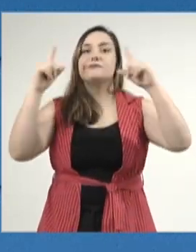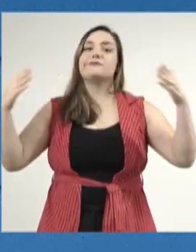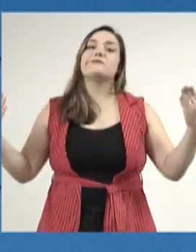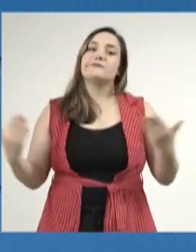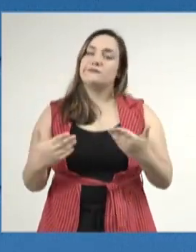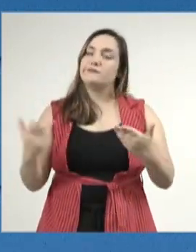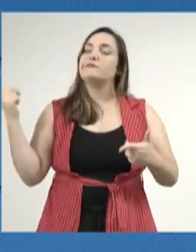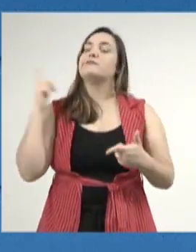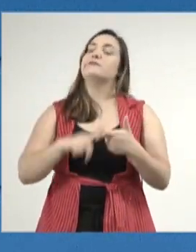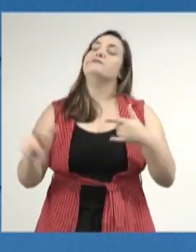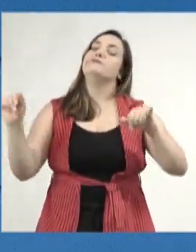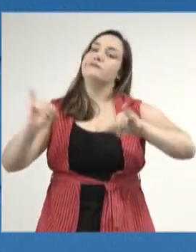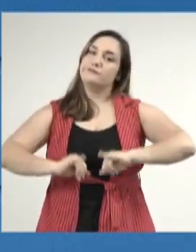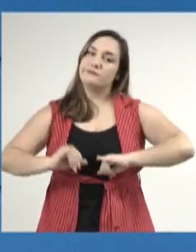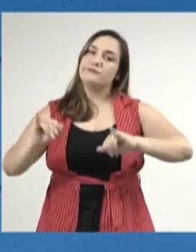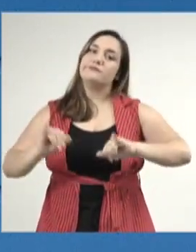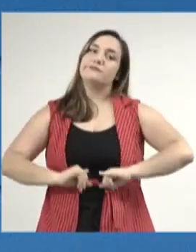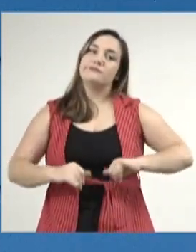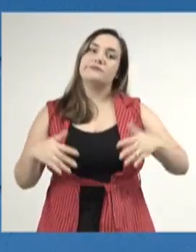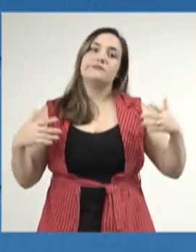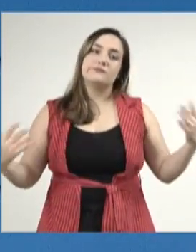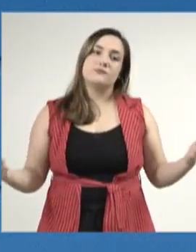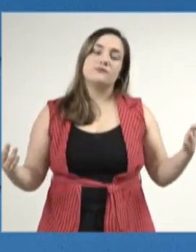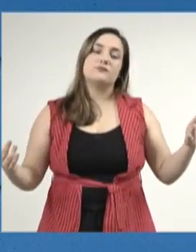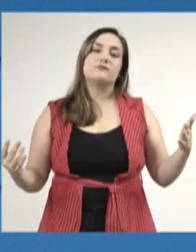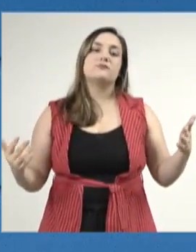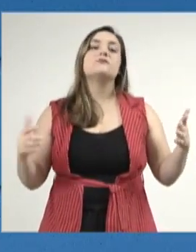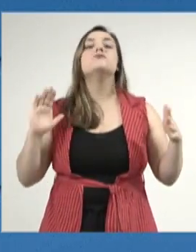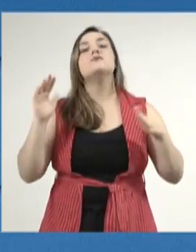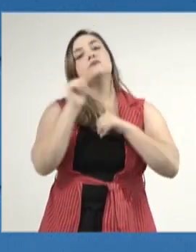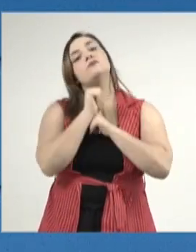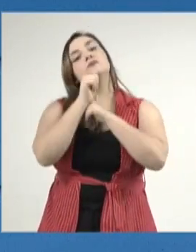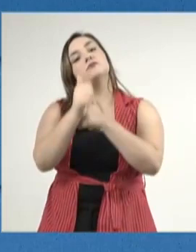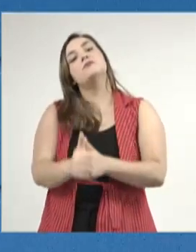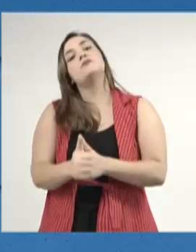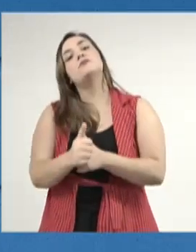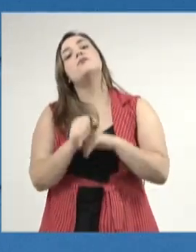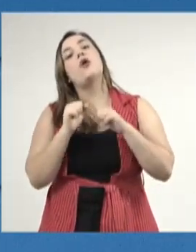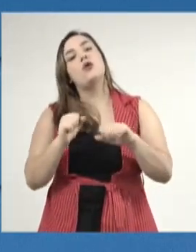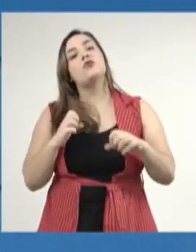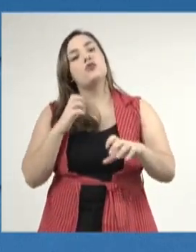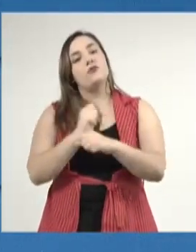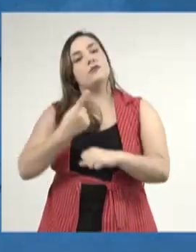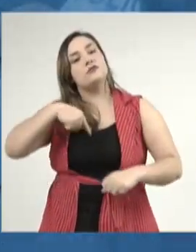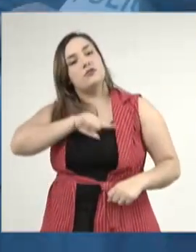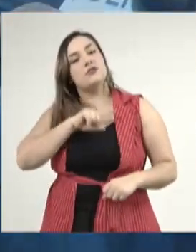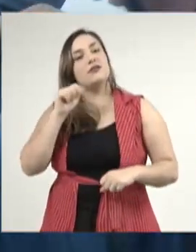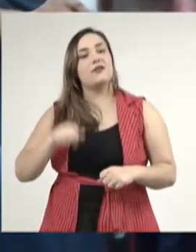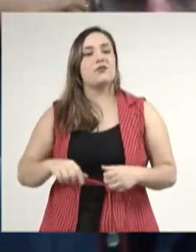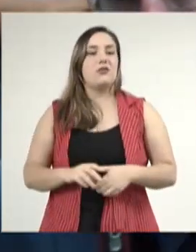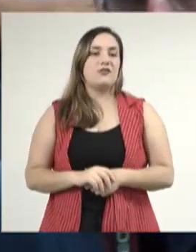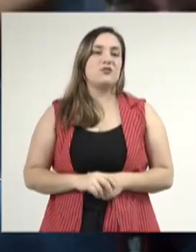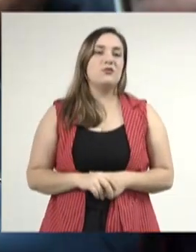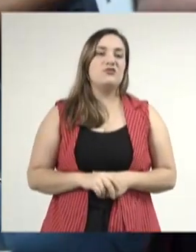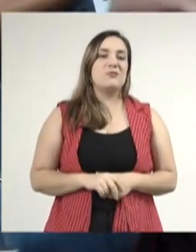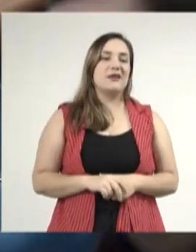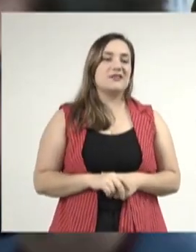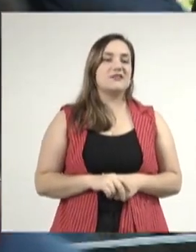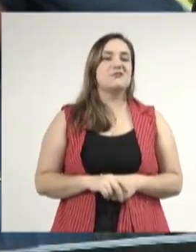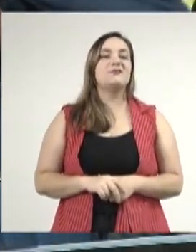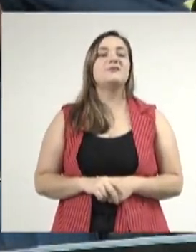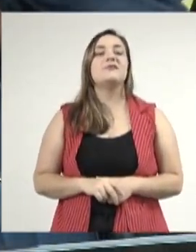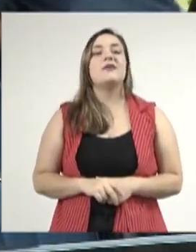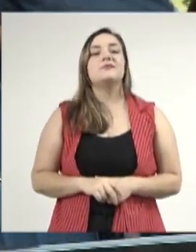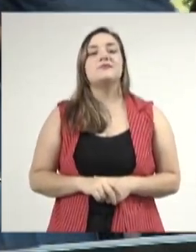esses percalços da vida e que a gente tem acompanhado para e passo. Conte conosco aqui nesta casa, que nós pudermos